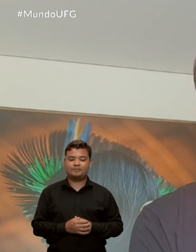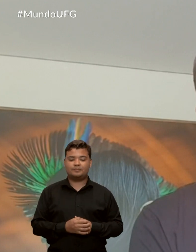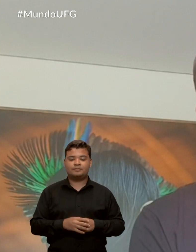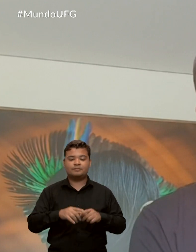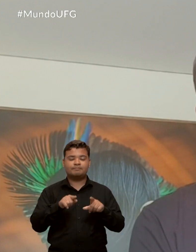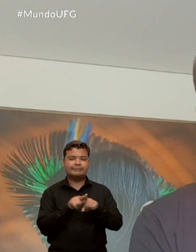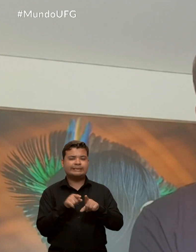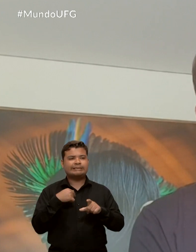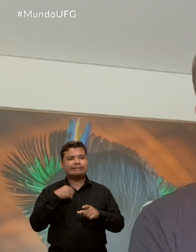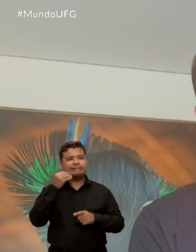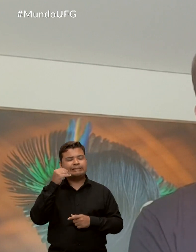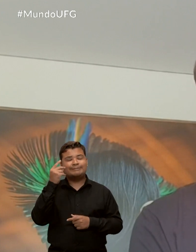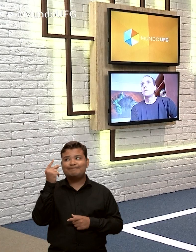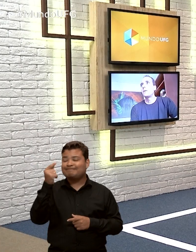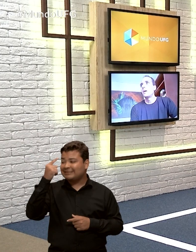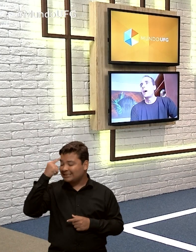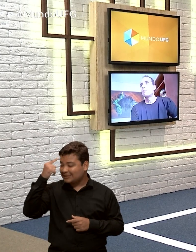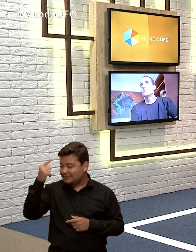deixa eu lembrar aqui,